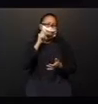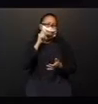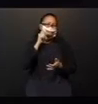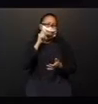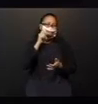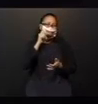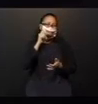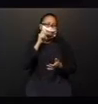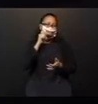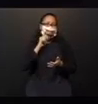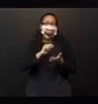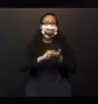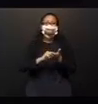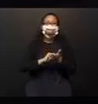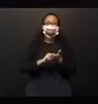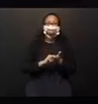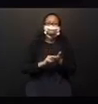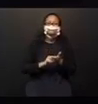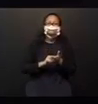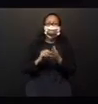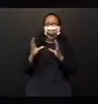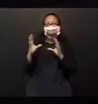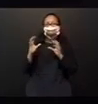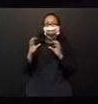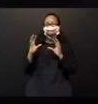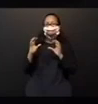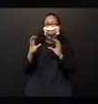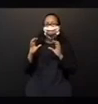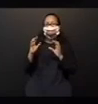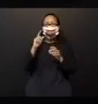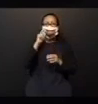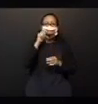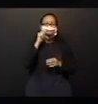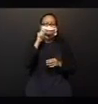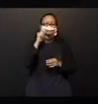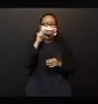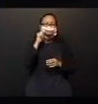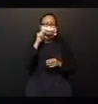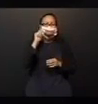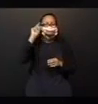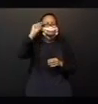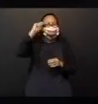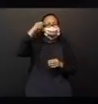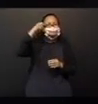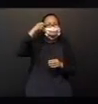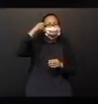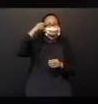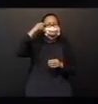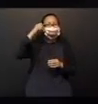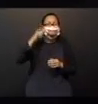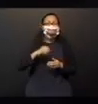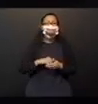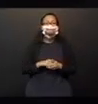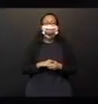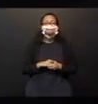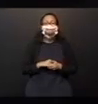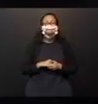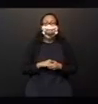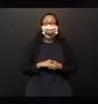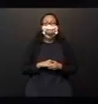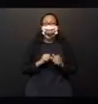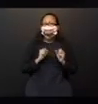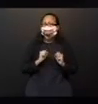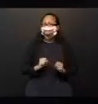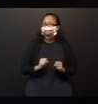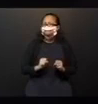para a borracha, eu disse que ela era macia. E o lápis, eu disse que ele era preto. Eu poderia